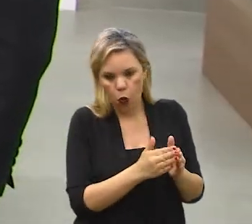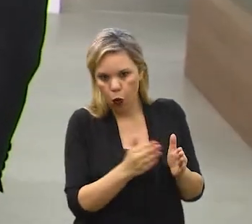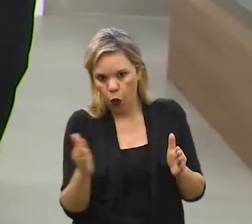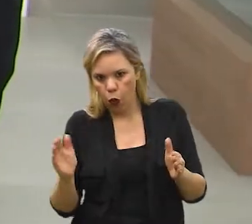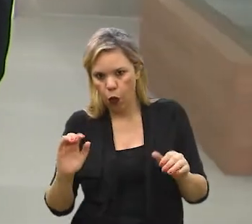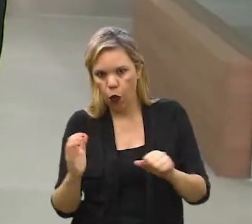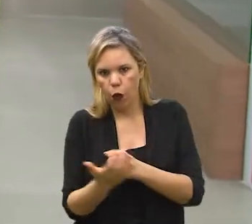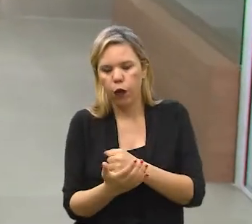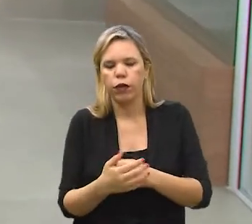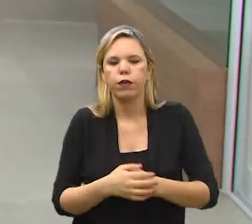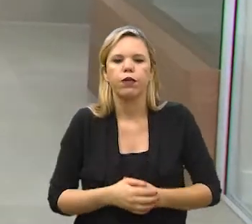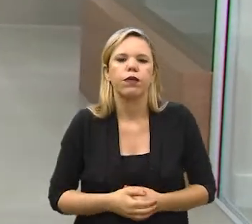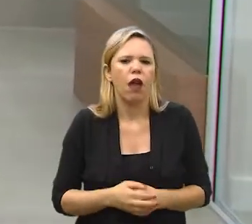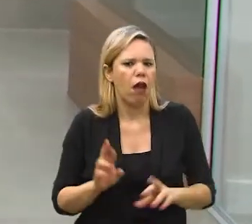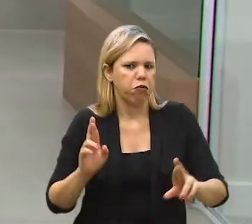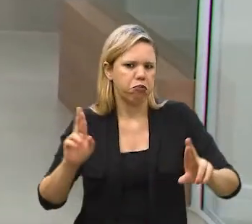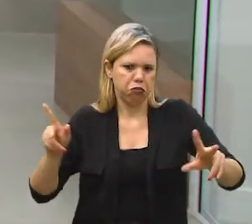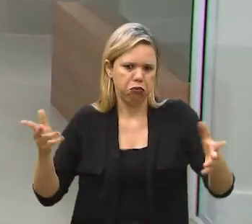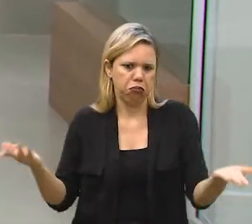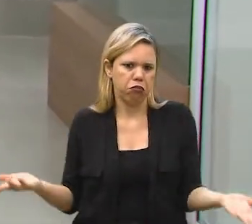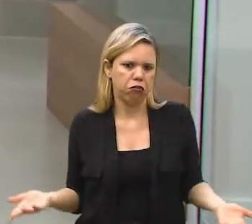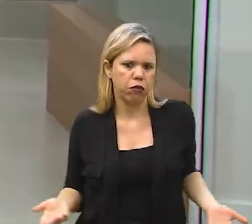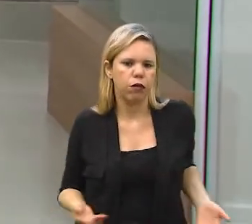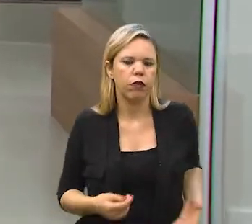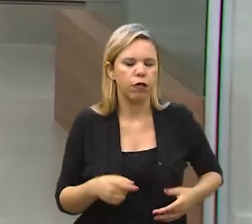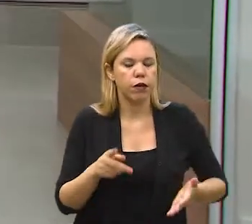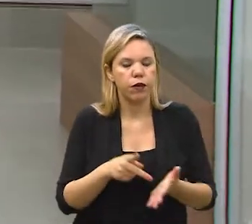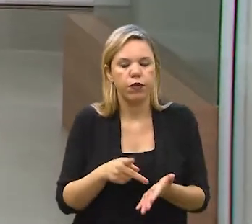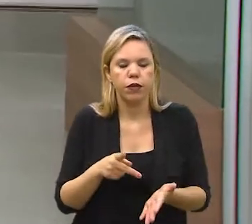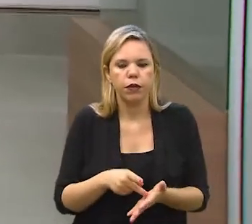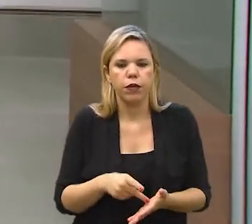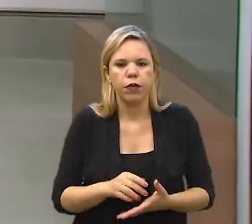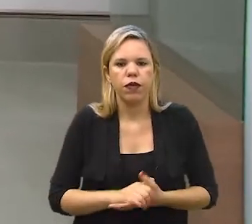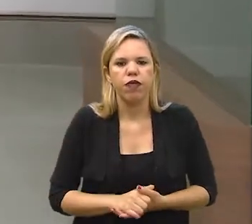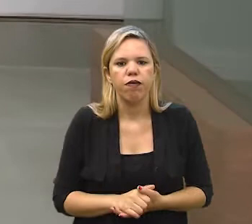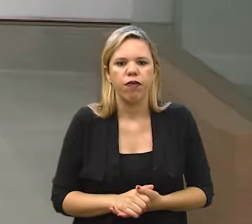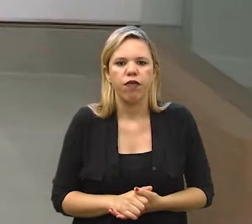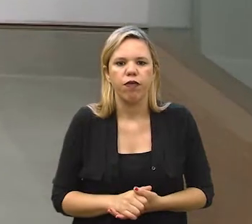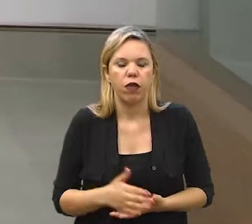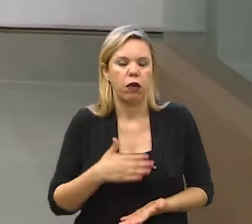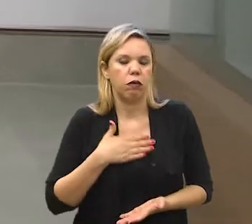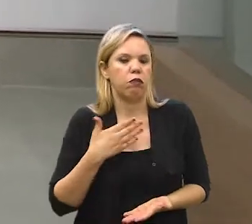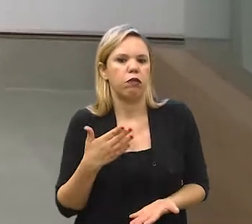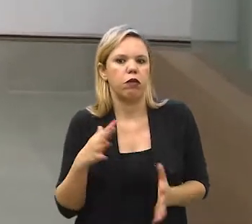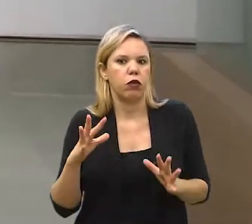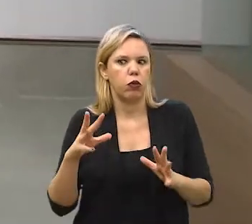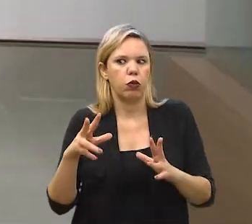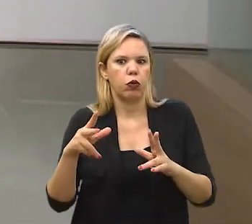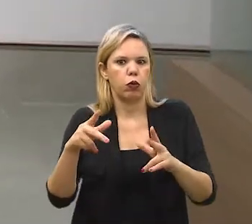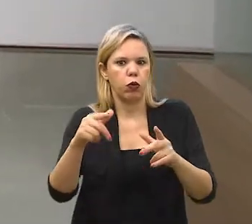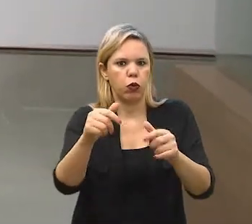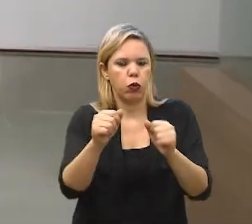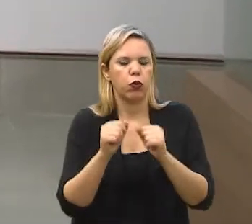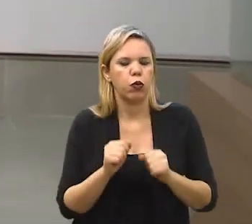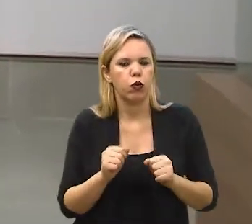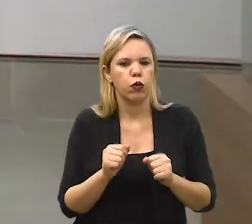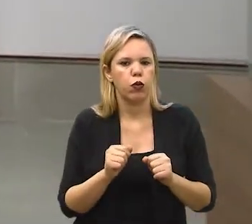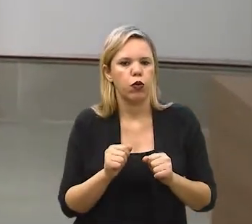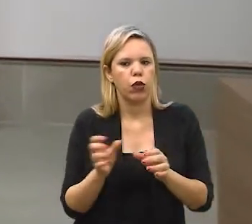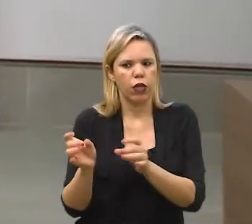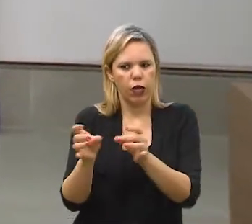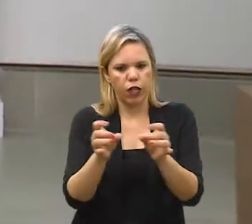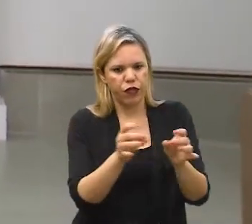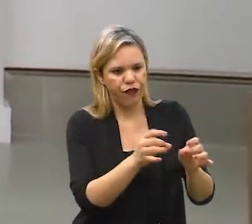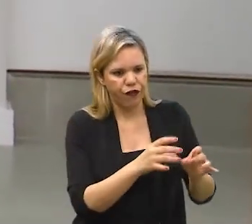pandemia, isso é bem diferente também, né? É verdade. Foi uma surpresa para todo o mercado imobiliário, em